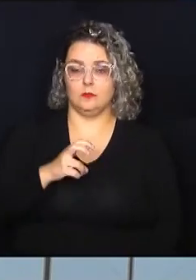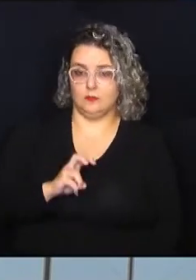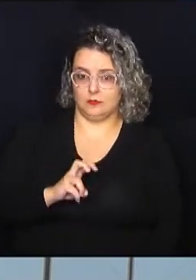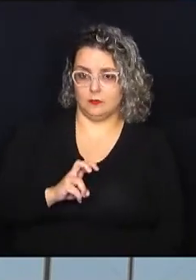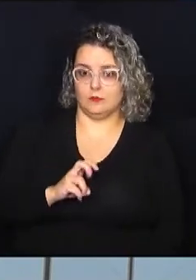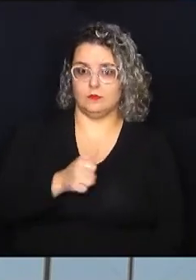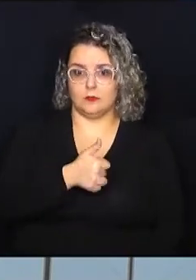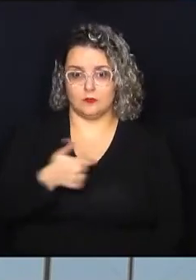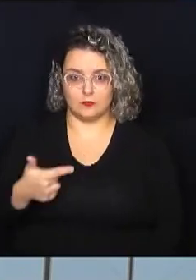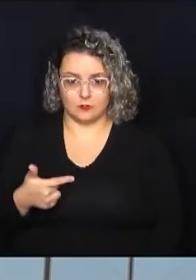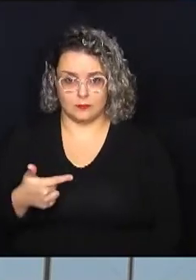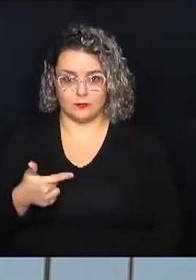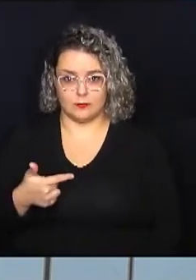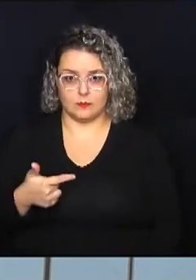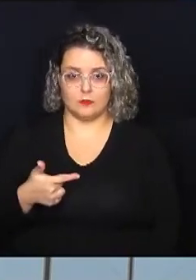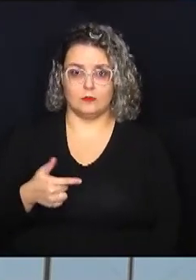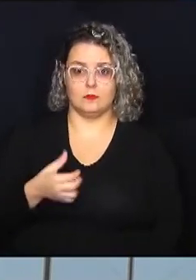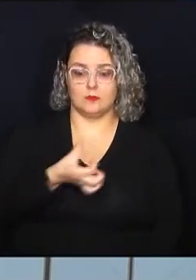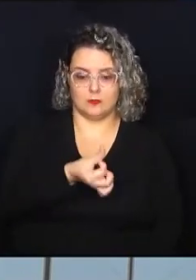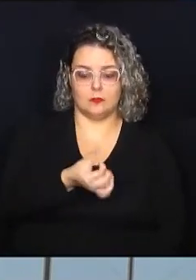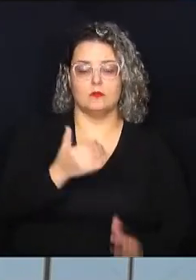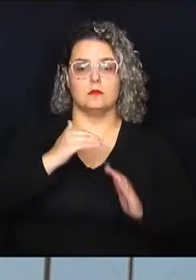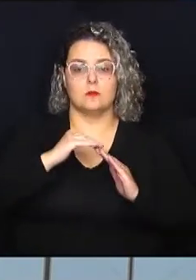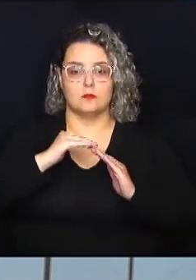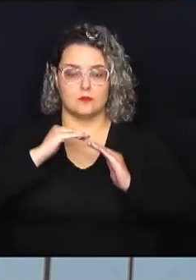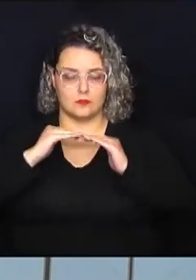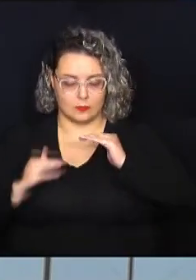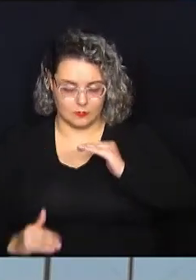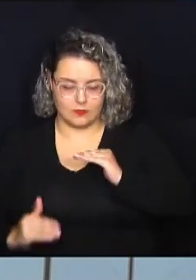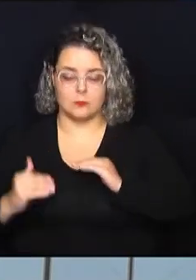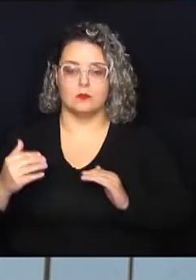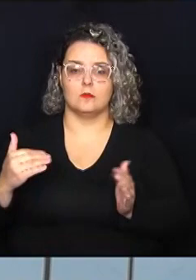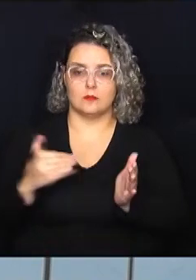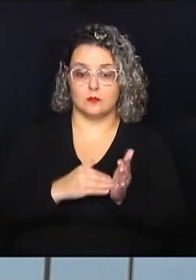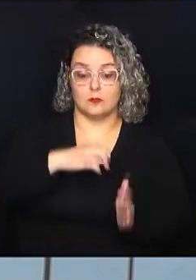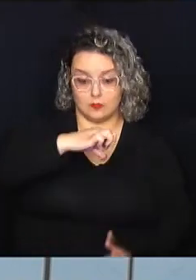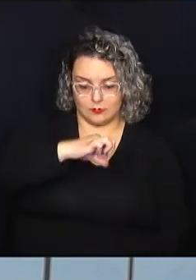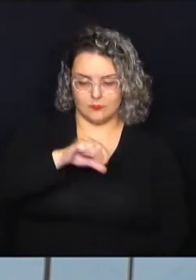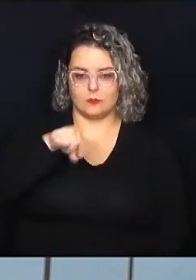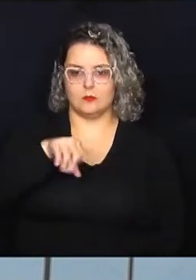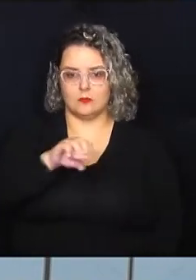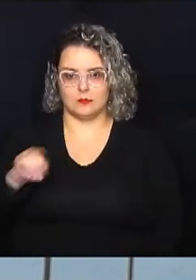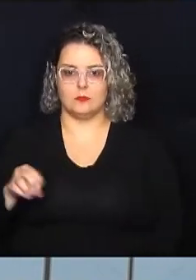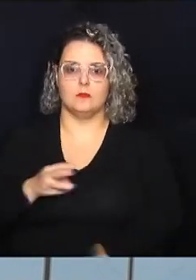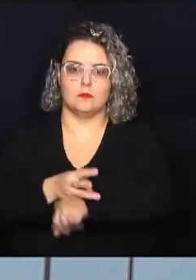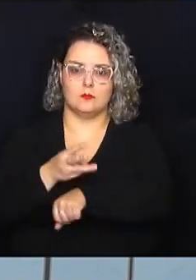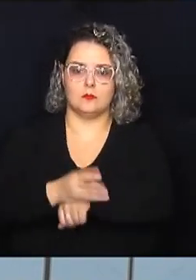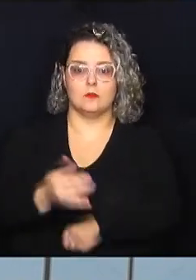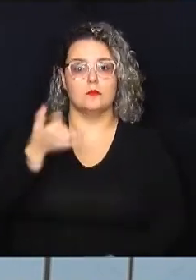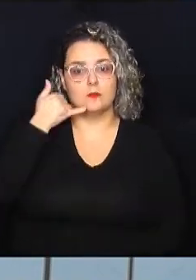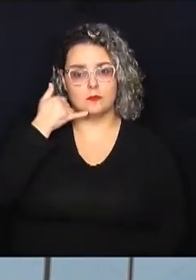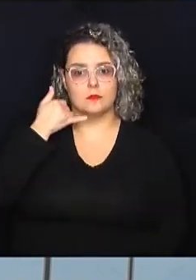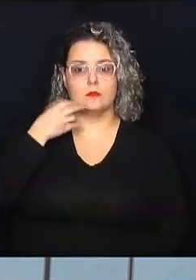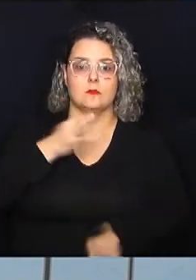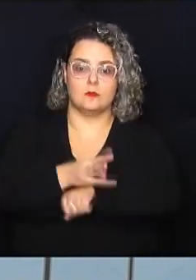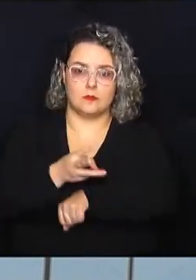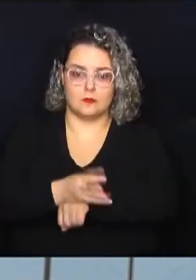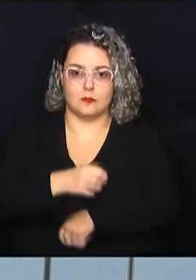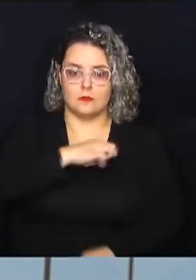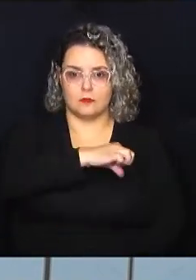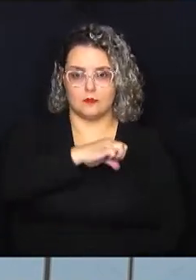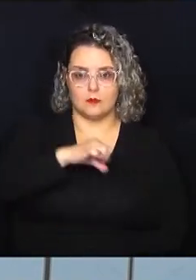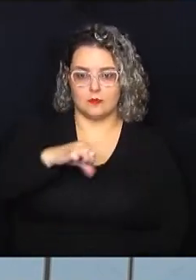12 e das 6 horas da tarde às 9 horas da noite a equipe atende pelo WhatsApp o telefone do WhatsApp é